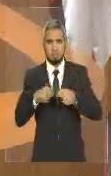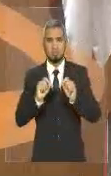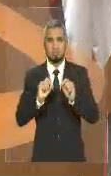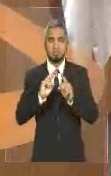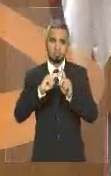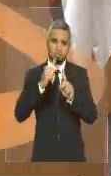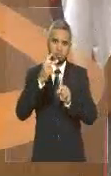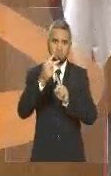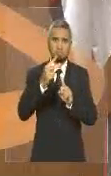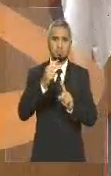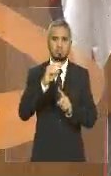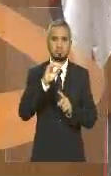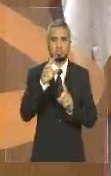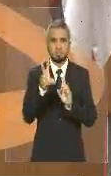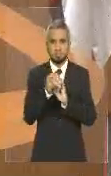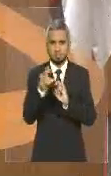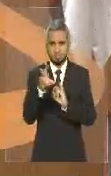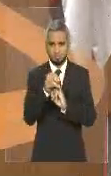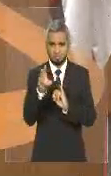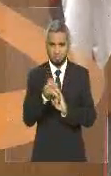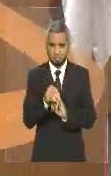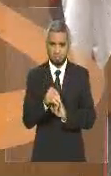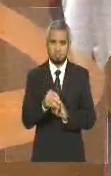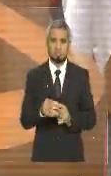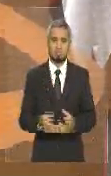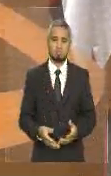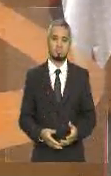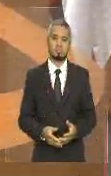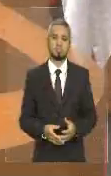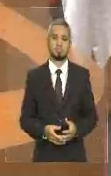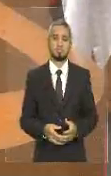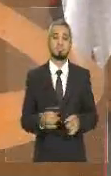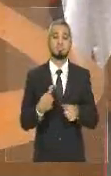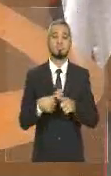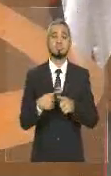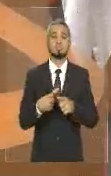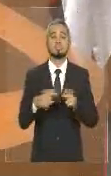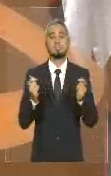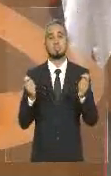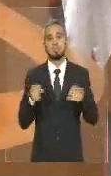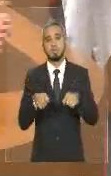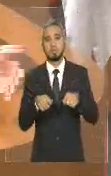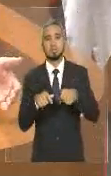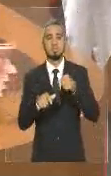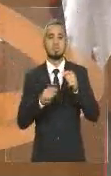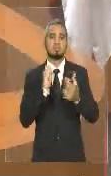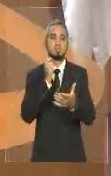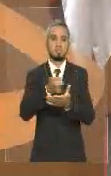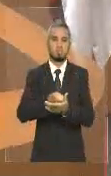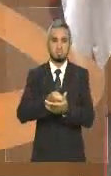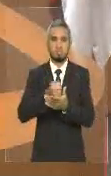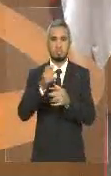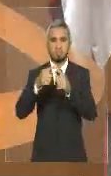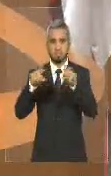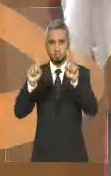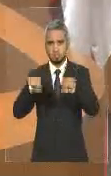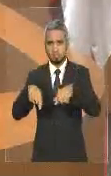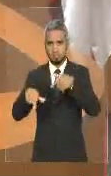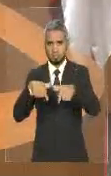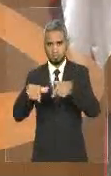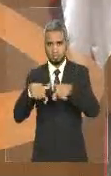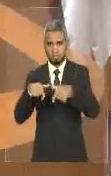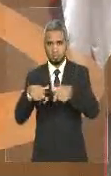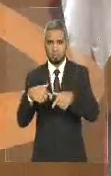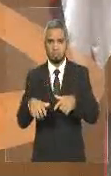crise, conseguindo manter os serviços essenciais em dias. Para poder pagar os servidores públicos, coisa que vários